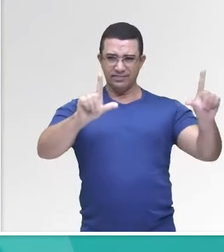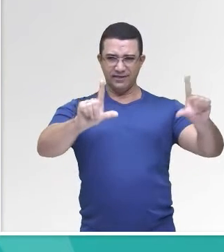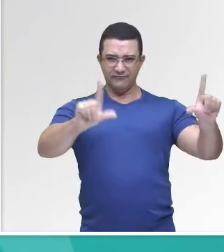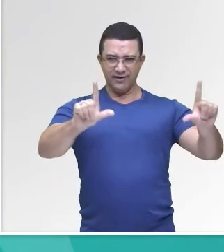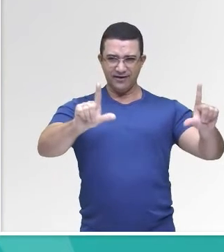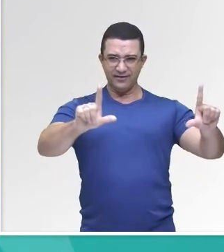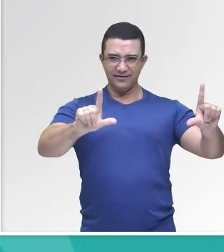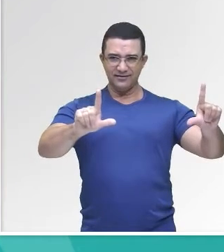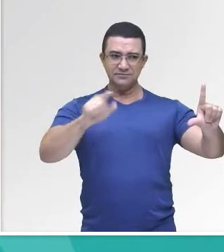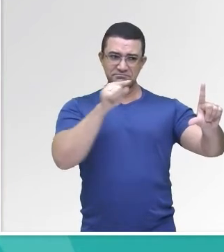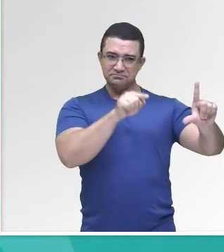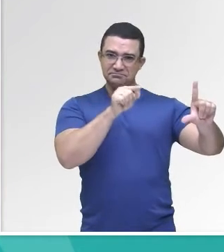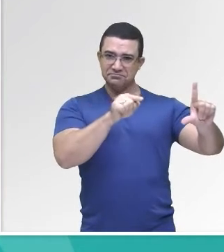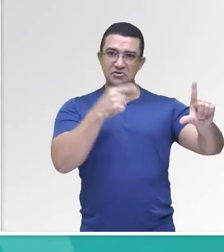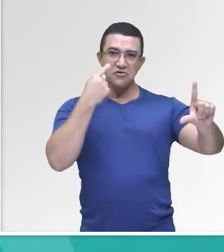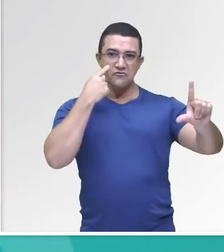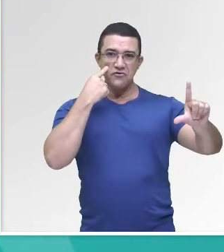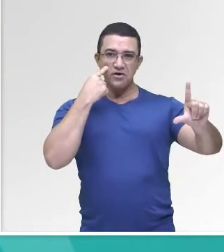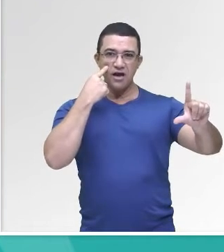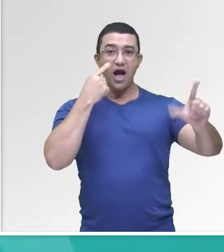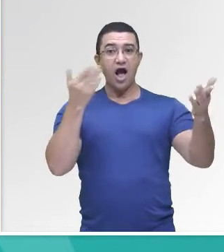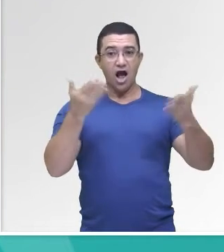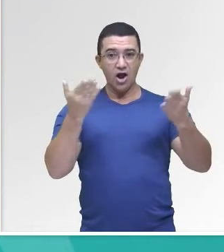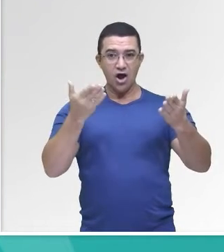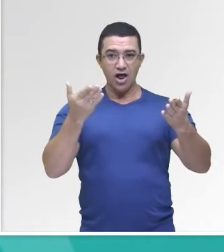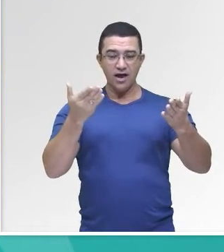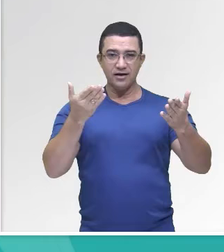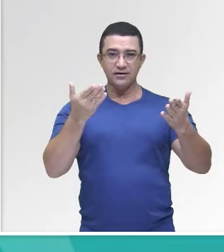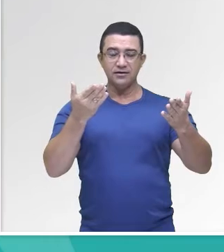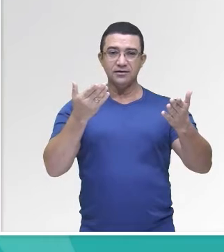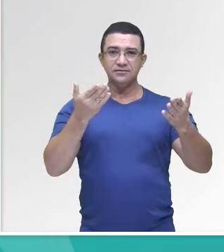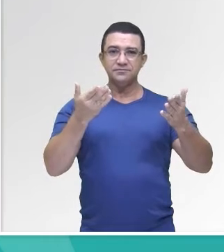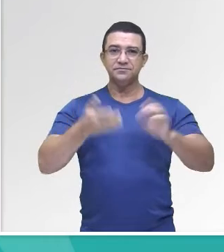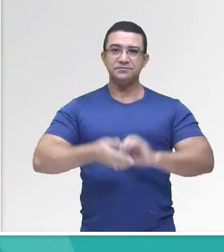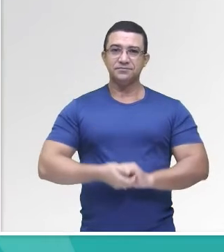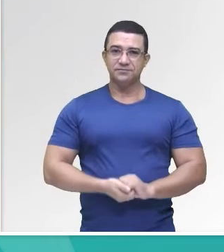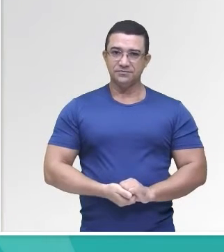isso? Nós vamos agora ver uma